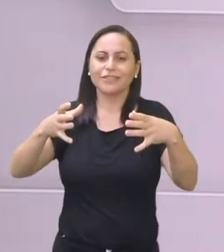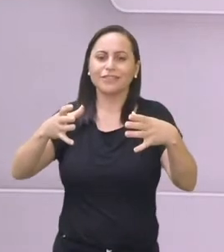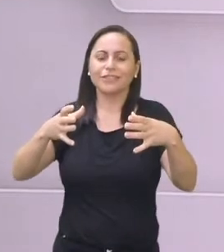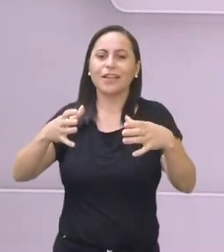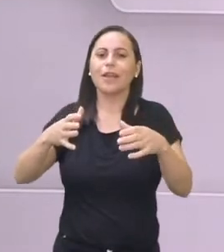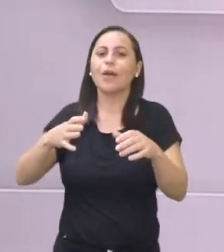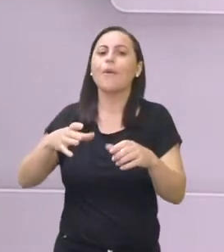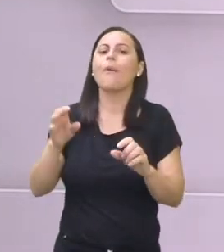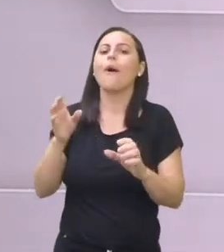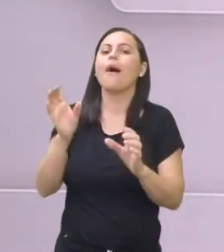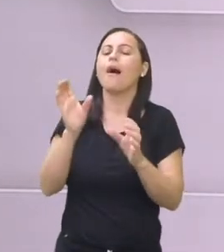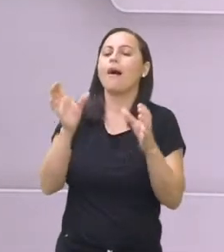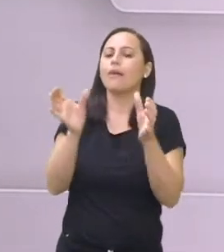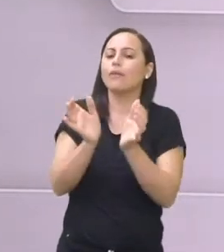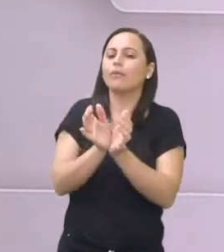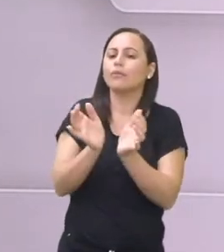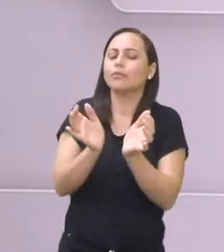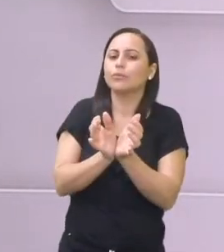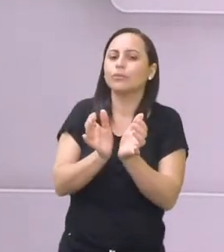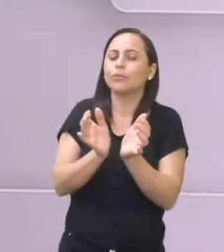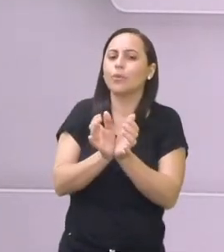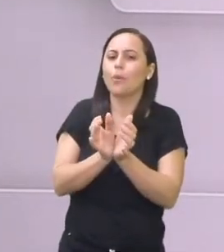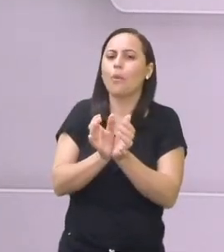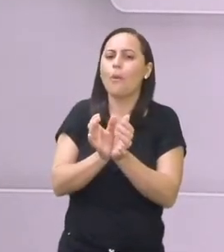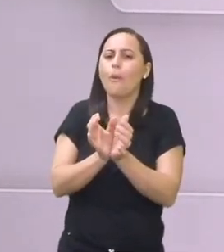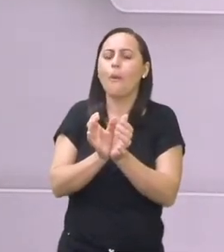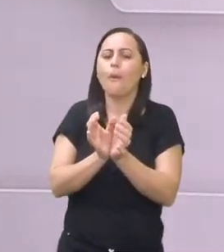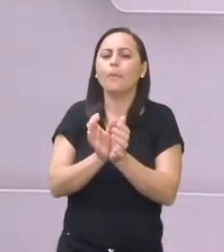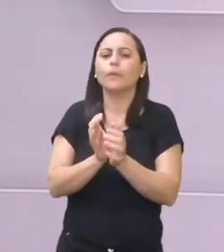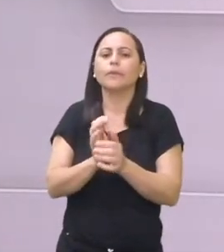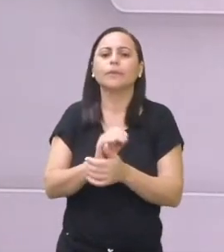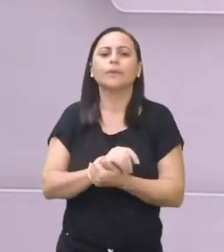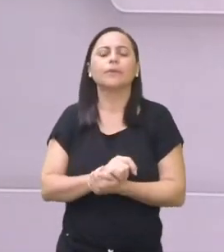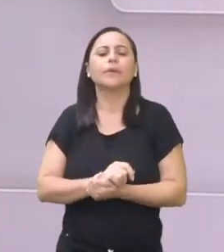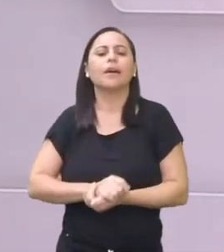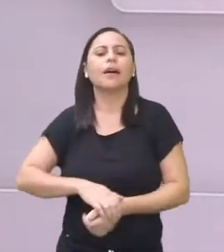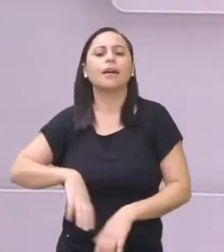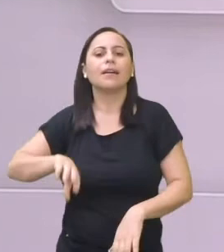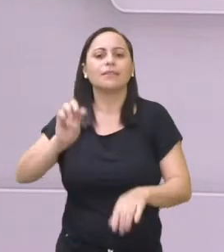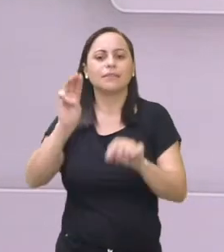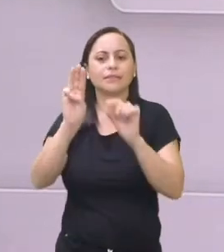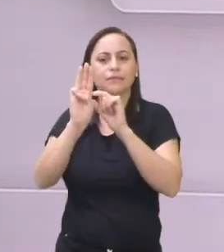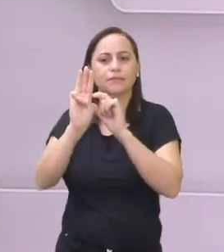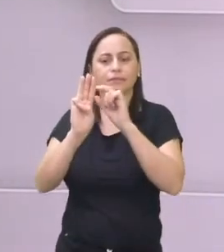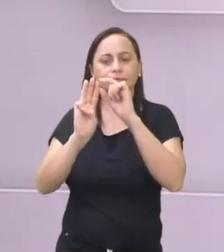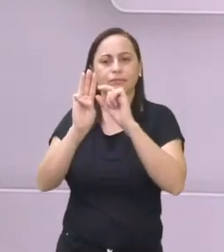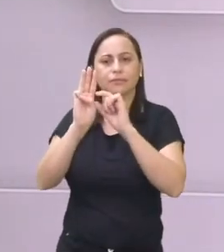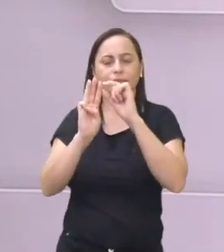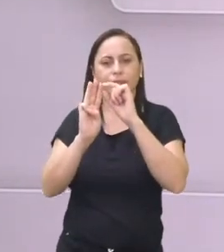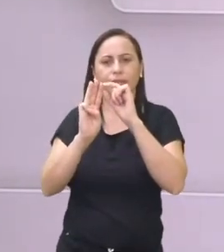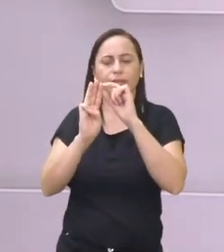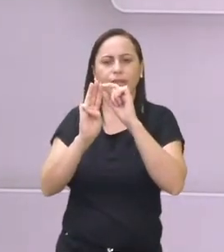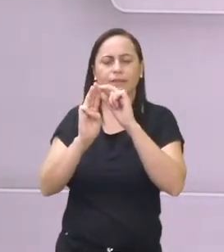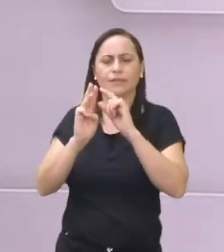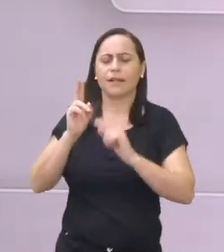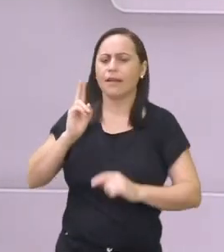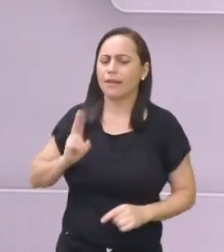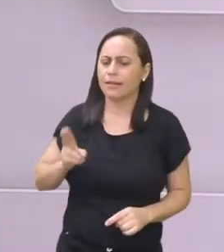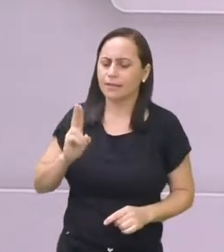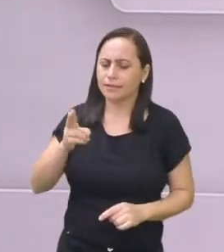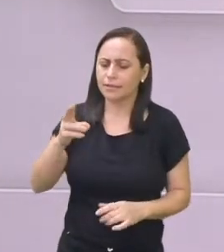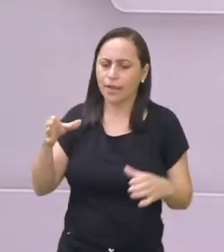uma ordem dentro da nossa classe, que é a ordem das centenas. Toda vez que eu